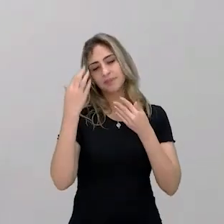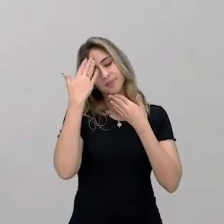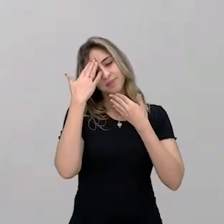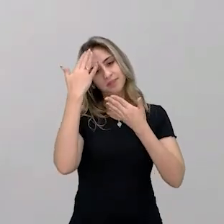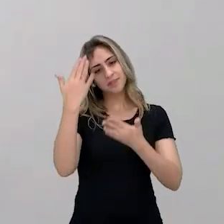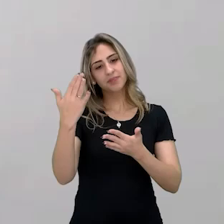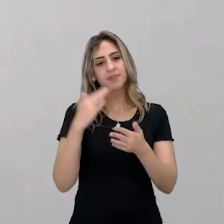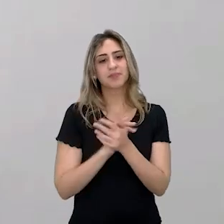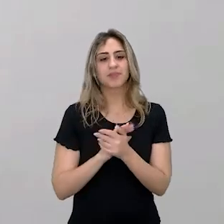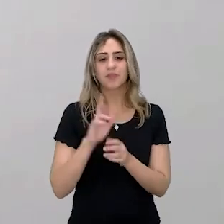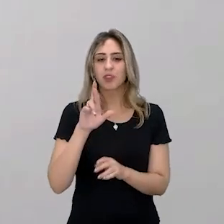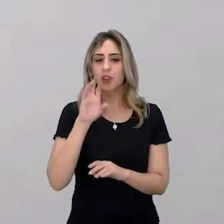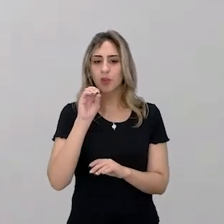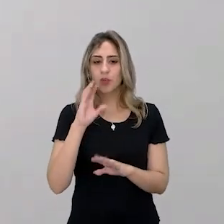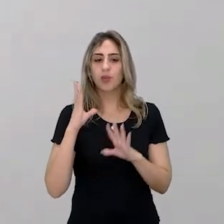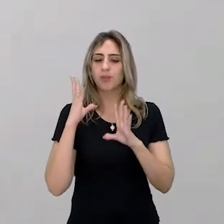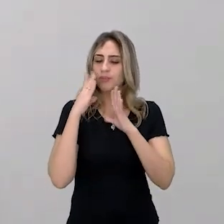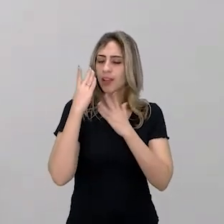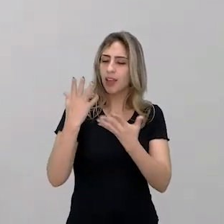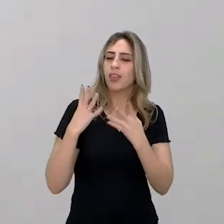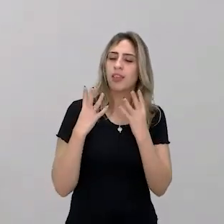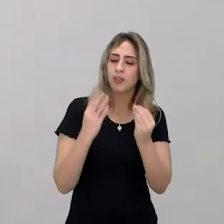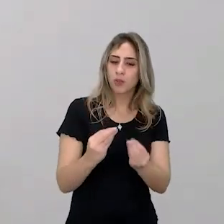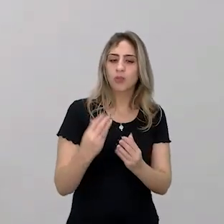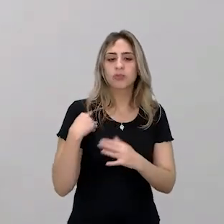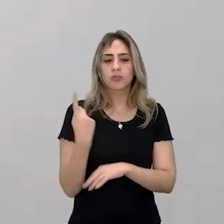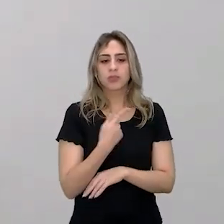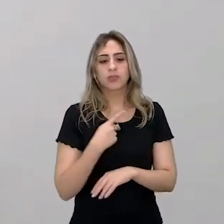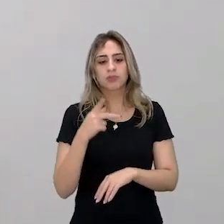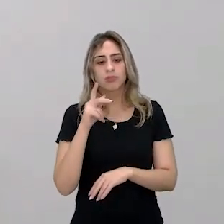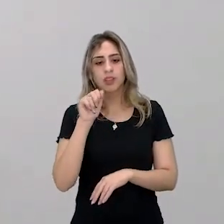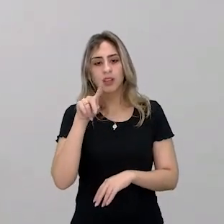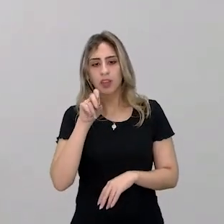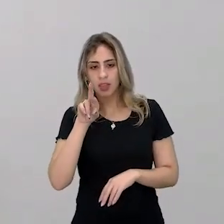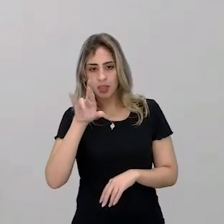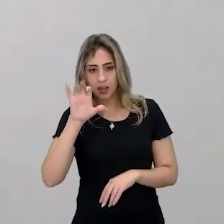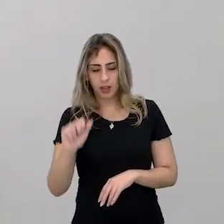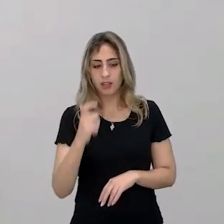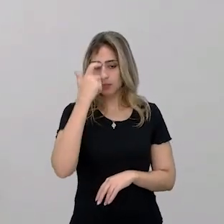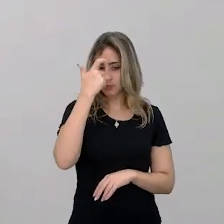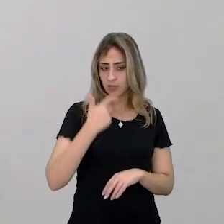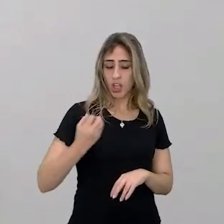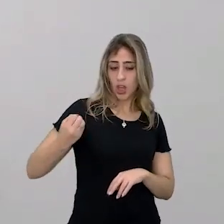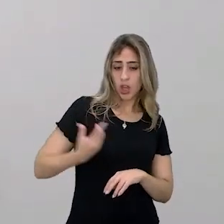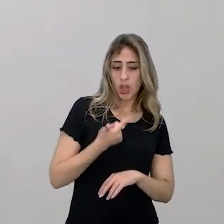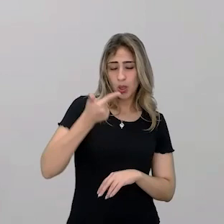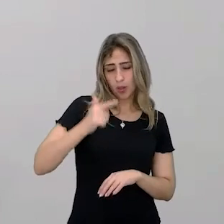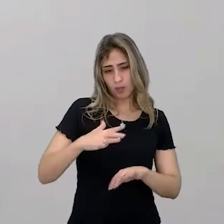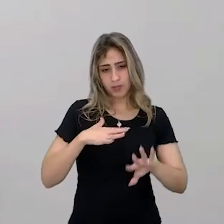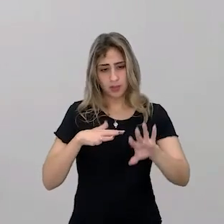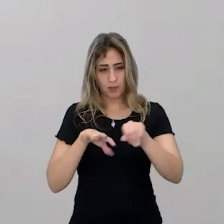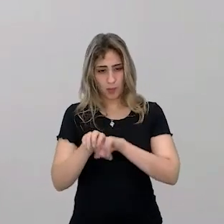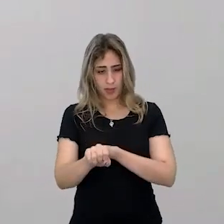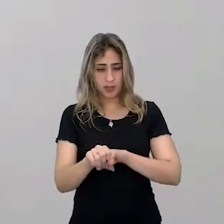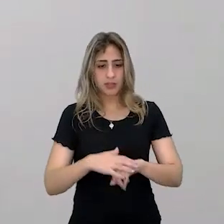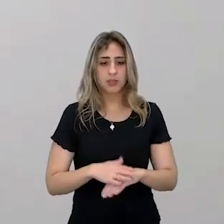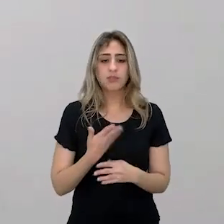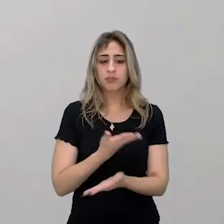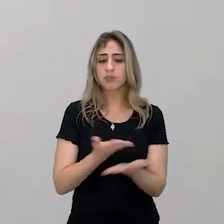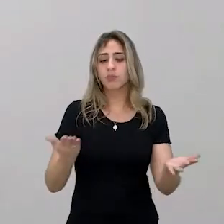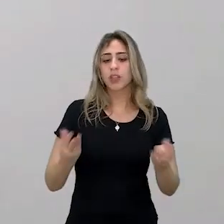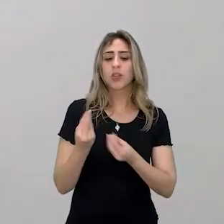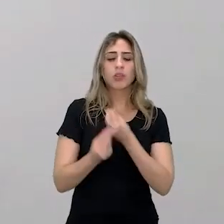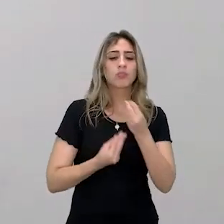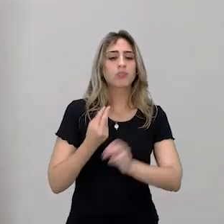Obrigada, Rô, obrigada a todos. Eu sou Andréia Schiavetto, estou aqui novamente na formação com vocês